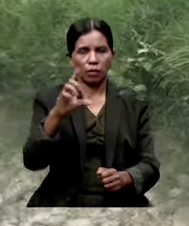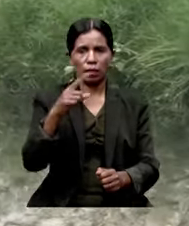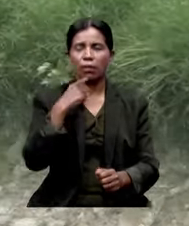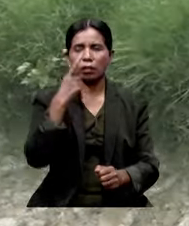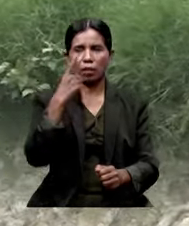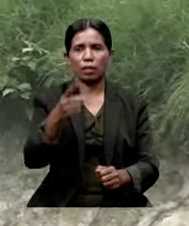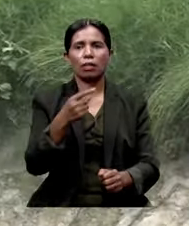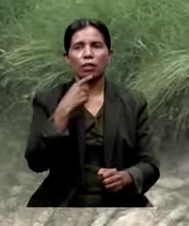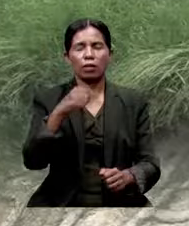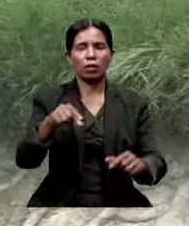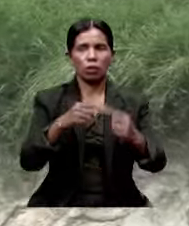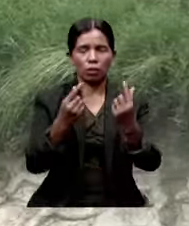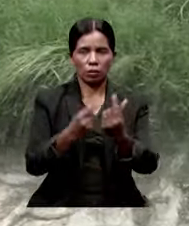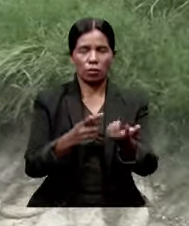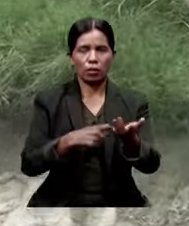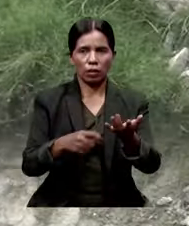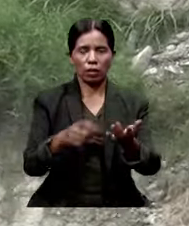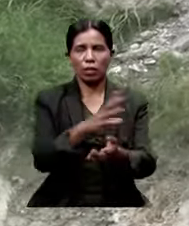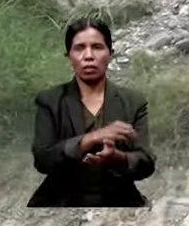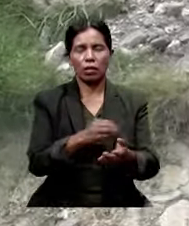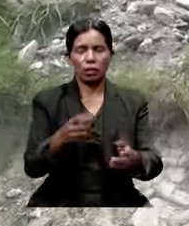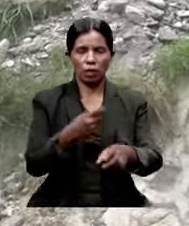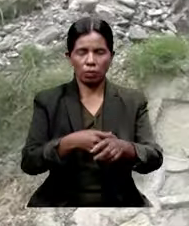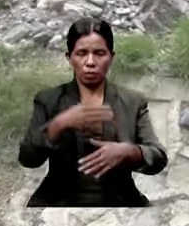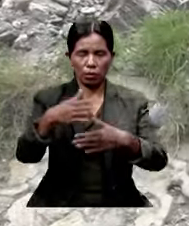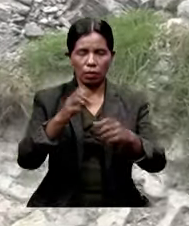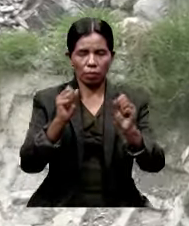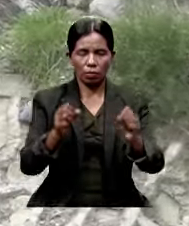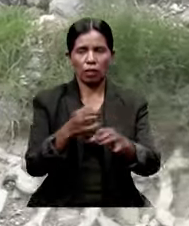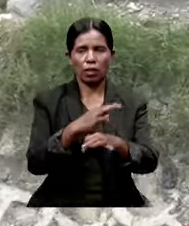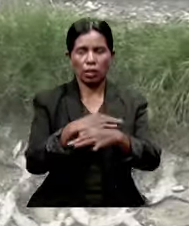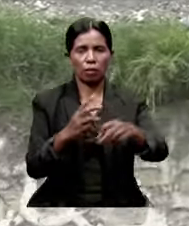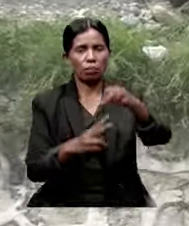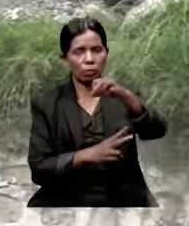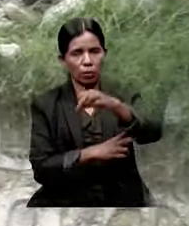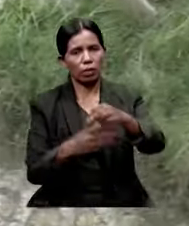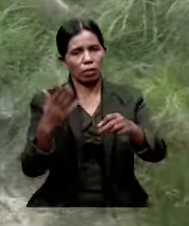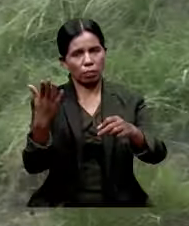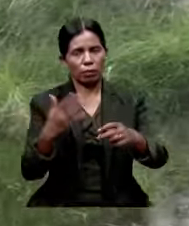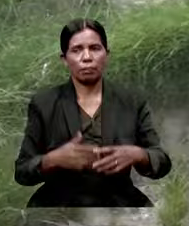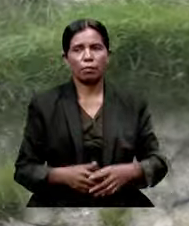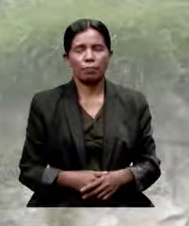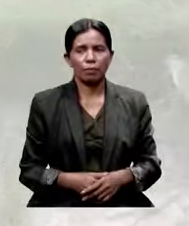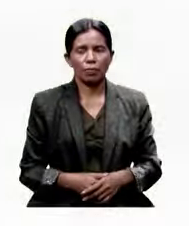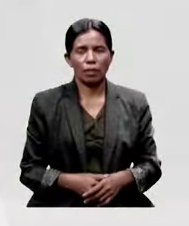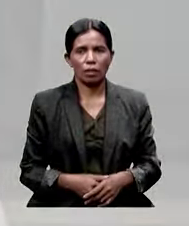ni orienta una equipa técnico balung nune ia tempo badak bele construi ponte refere. Hari ini